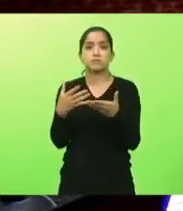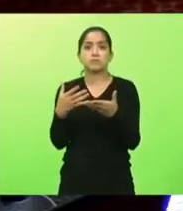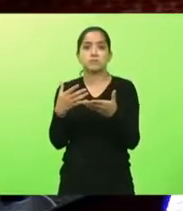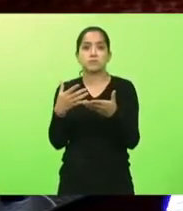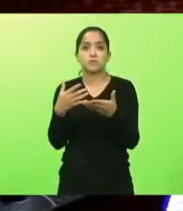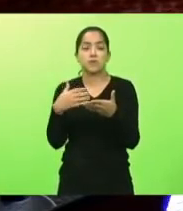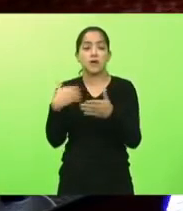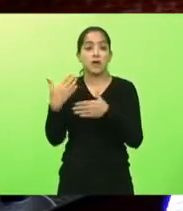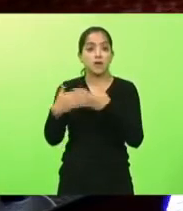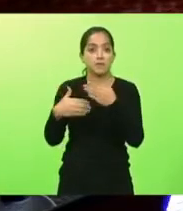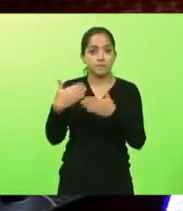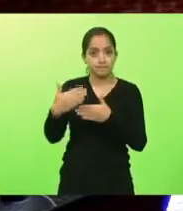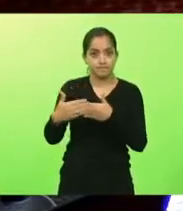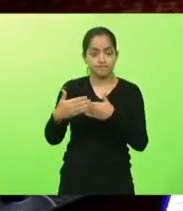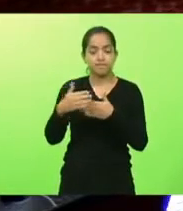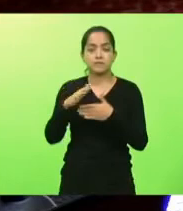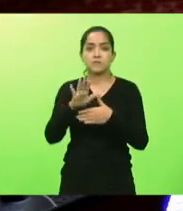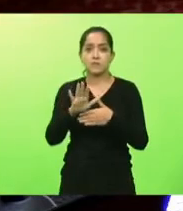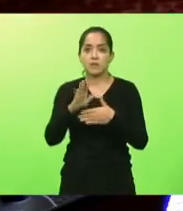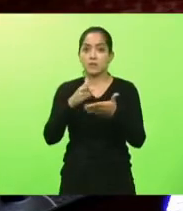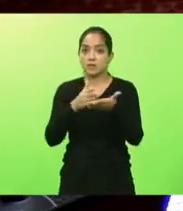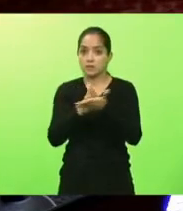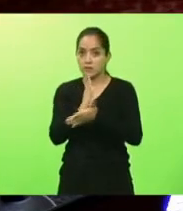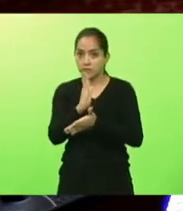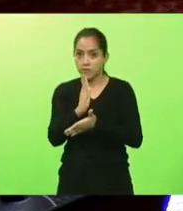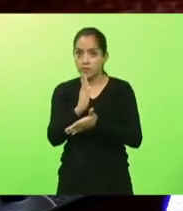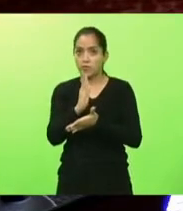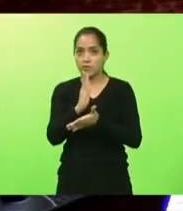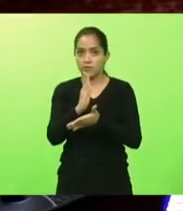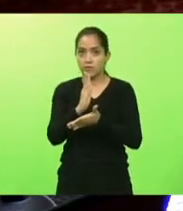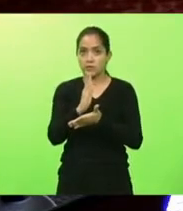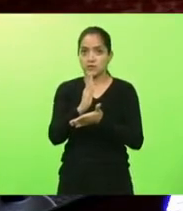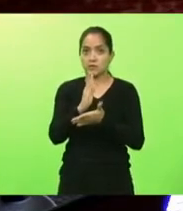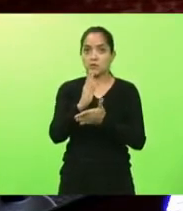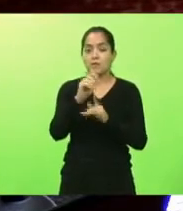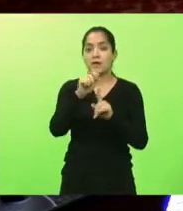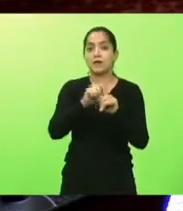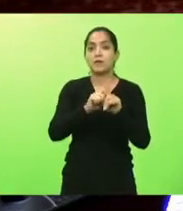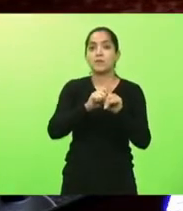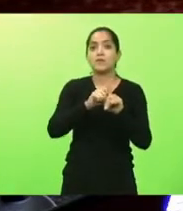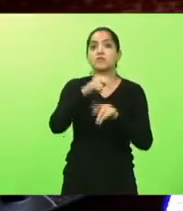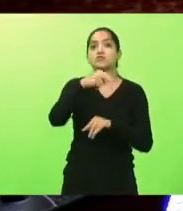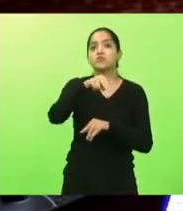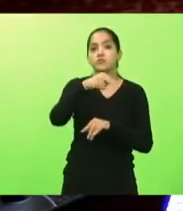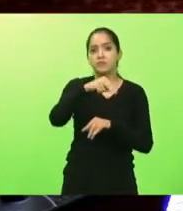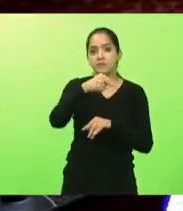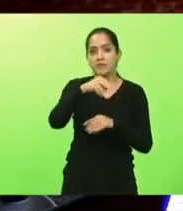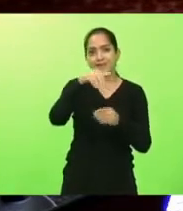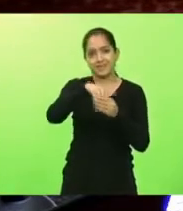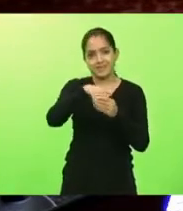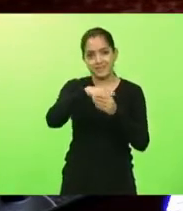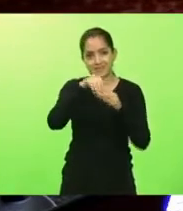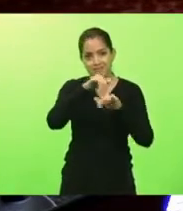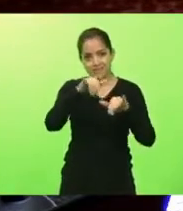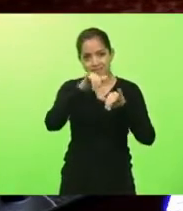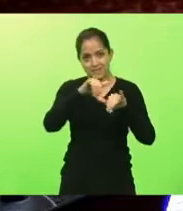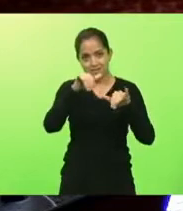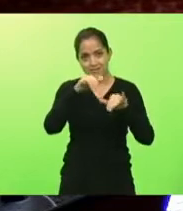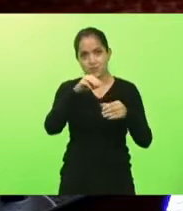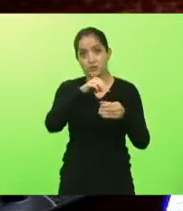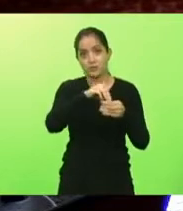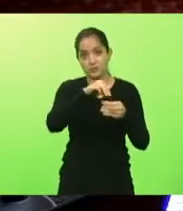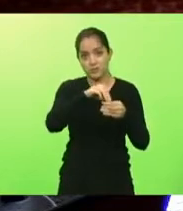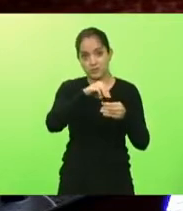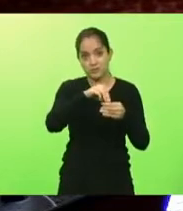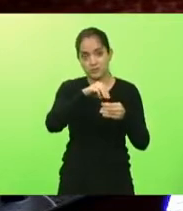acaba passando por lá. Nós tivemos a aprovação, né, para novembro as eleições municipais. Vamos, aí a gente tem que ver